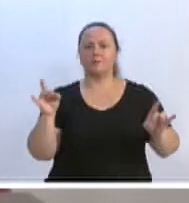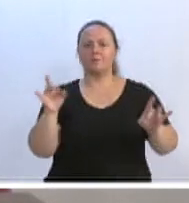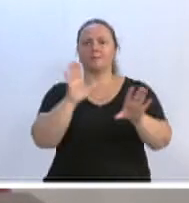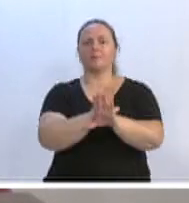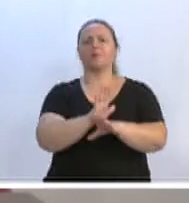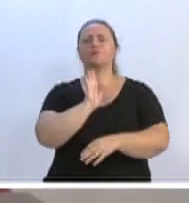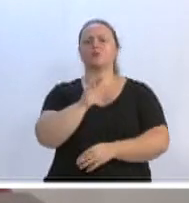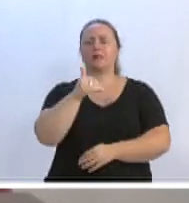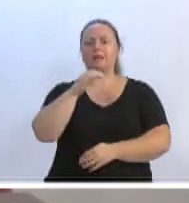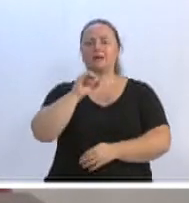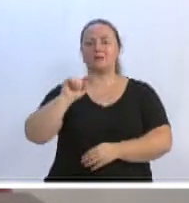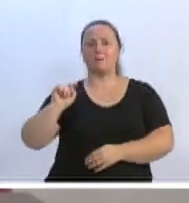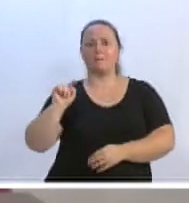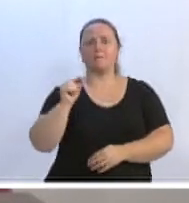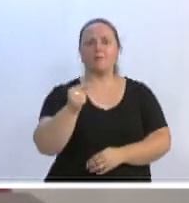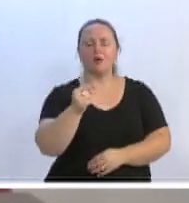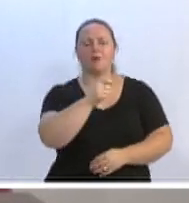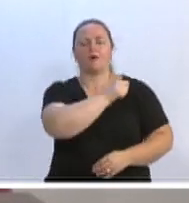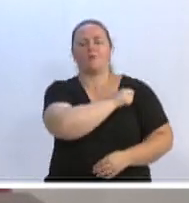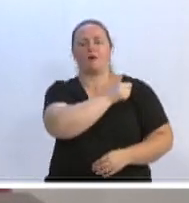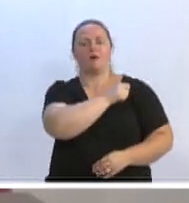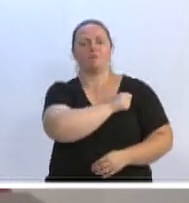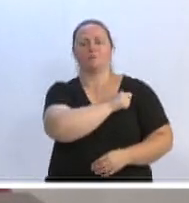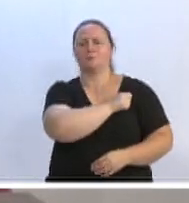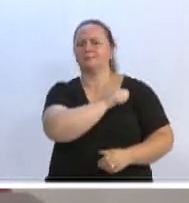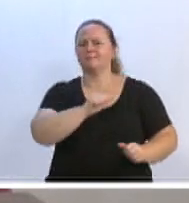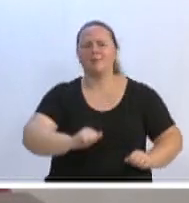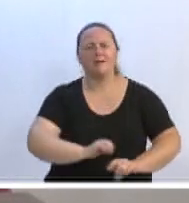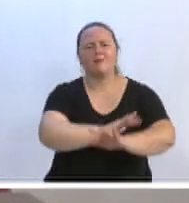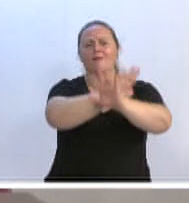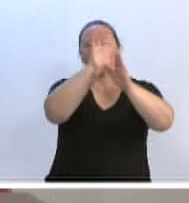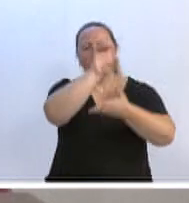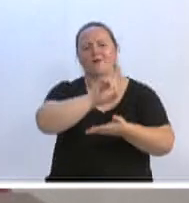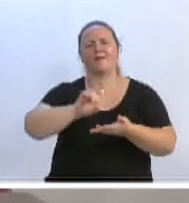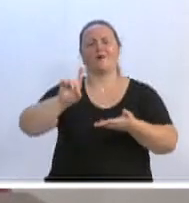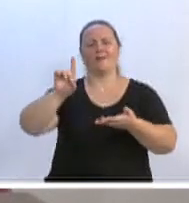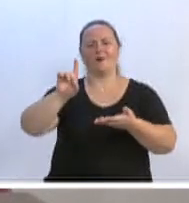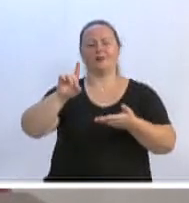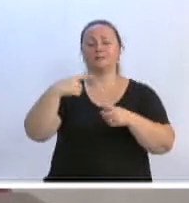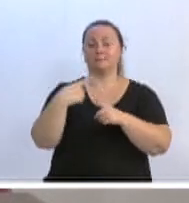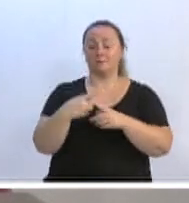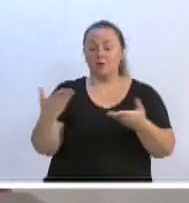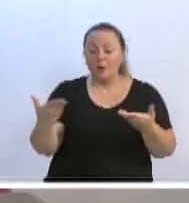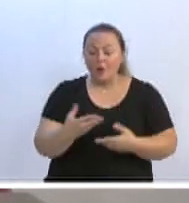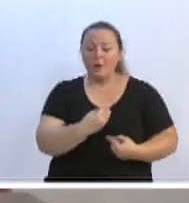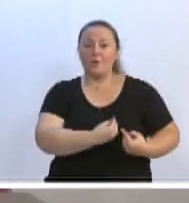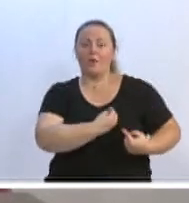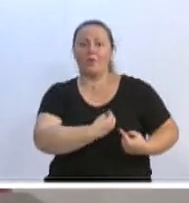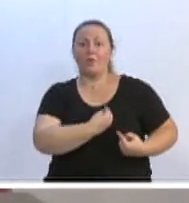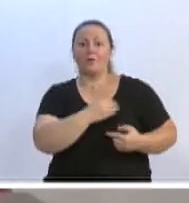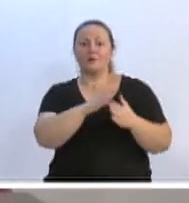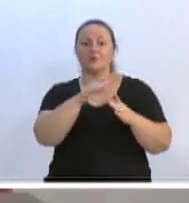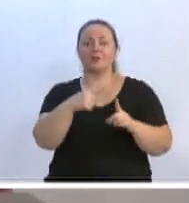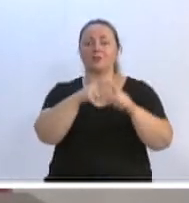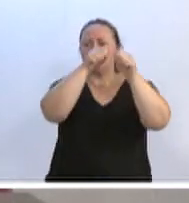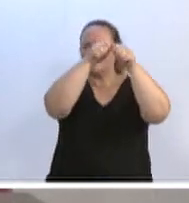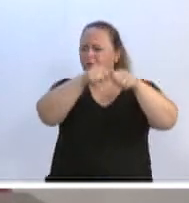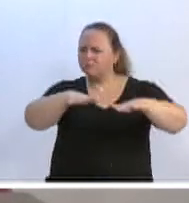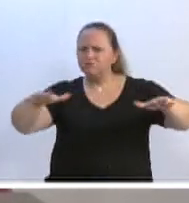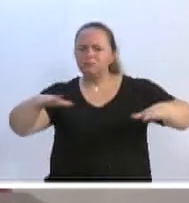mil alunos, louvado seja o nome do Senhor, que estão hoje em nossas igrejas, espalhadas por todo o